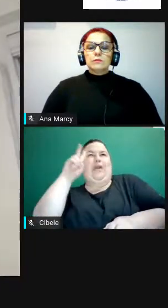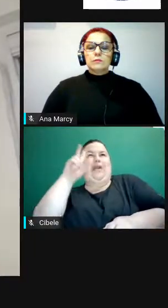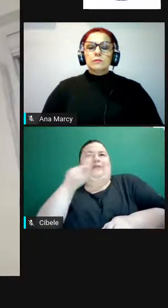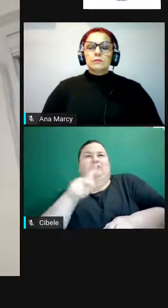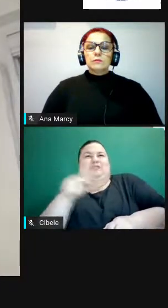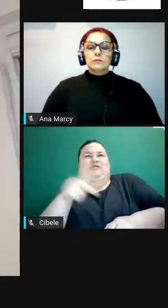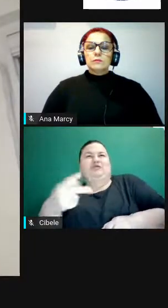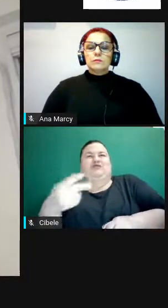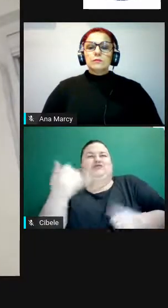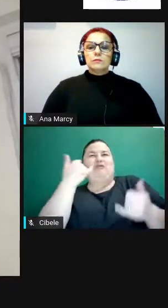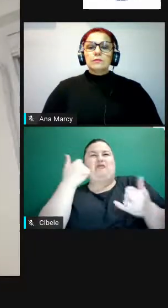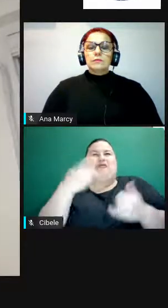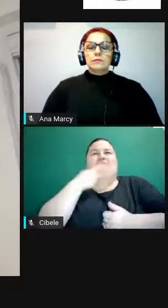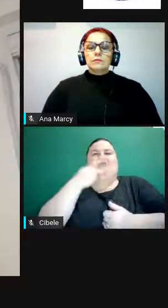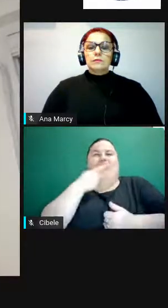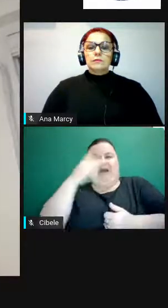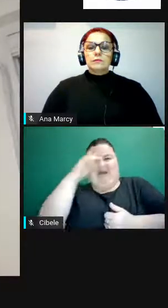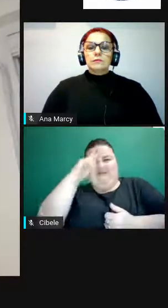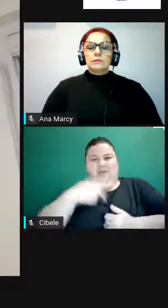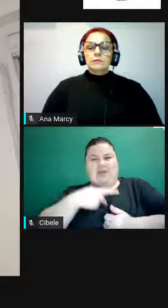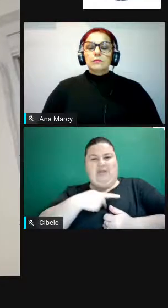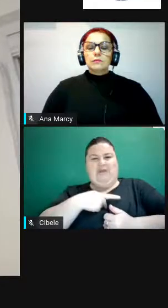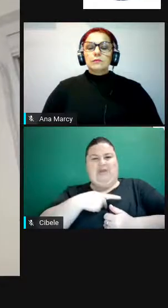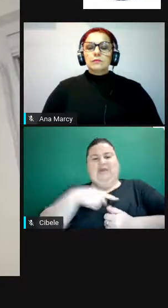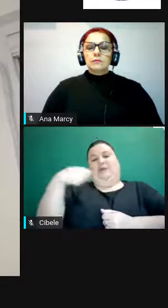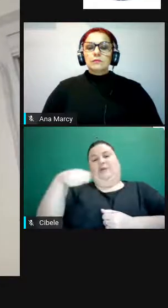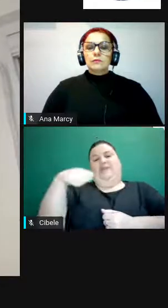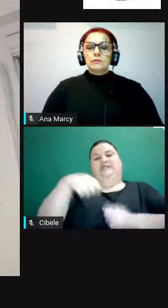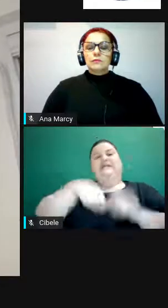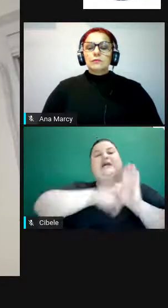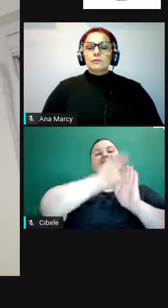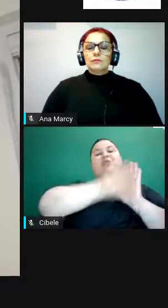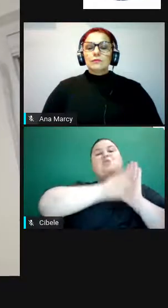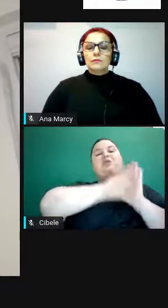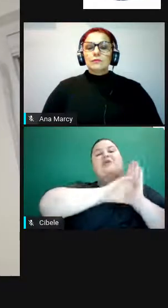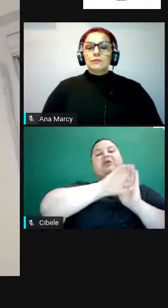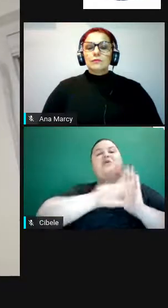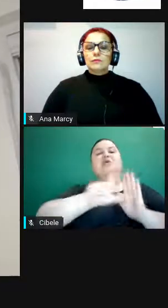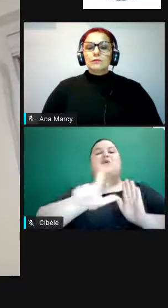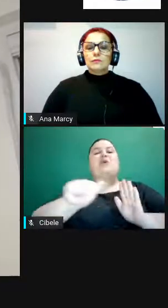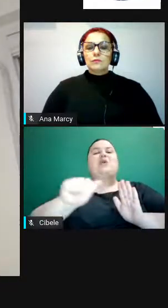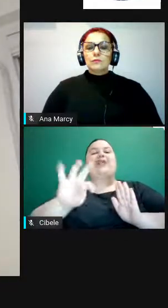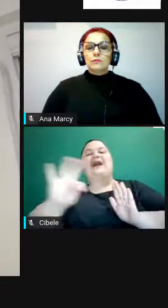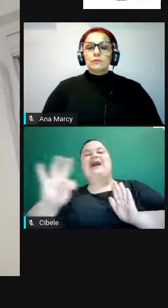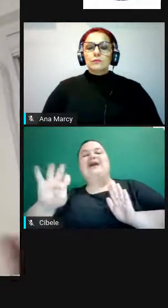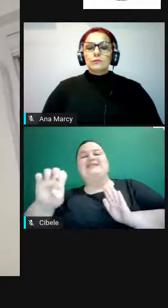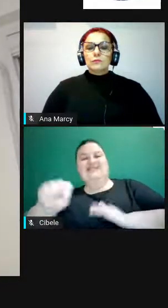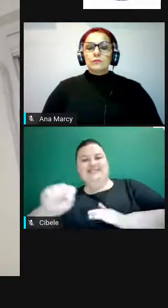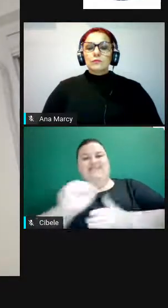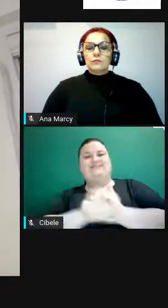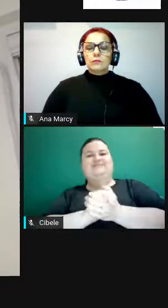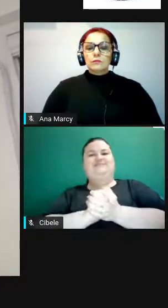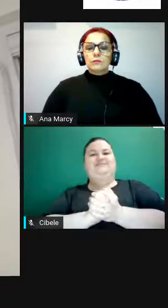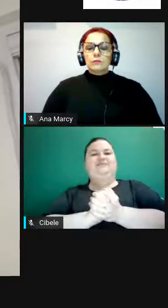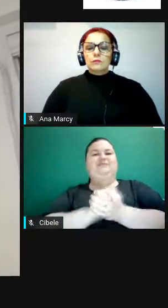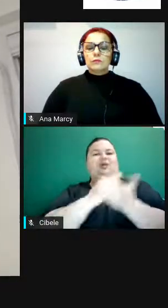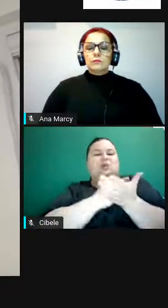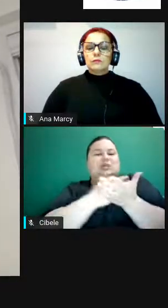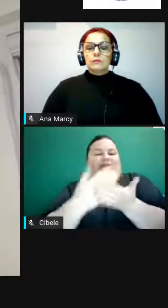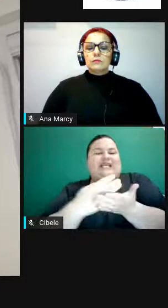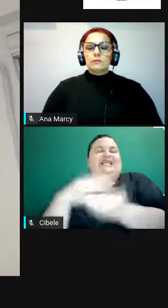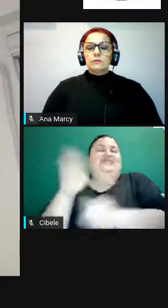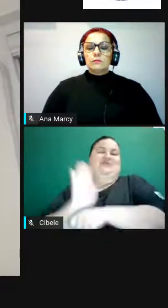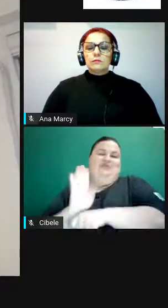precisava fazer era um currículo na plataforma lattes e tal né E foi isso que eu fiz eu e vários colegas meus né lá no início da